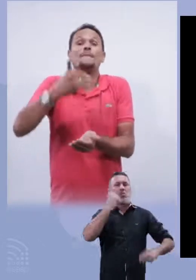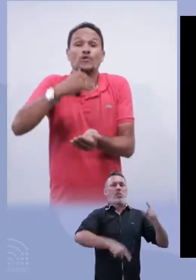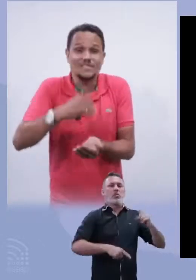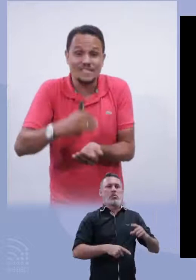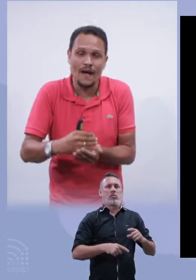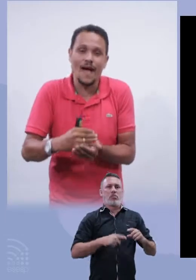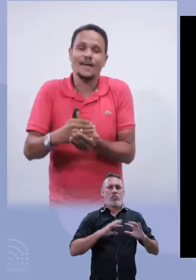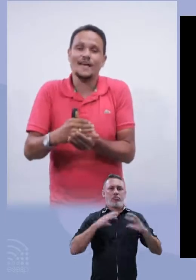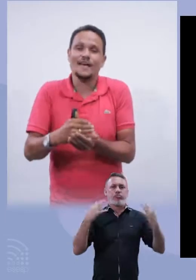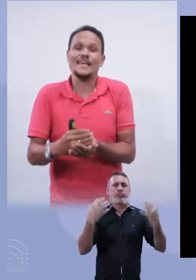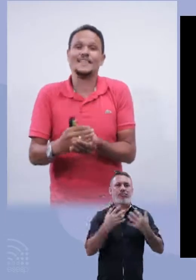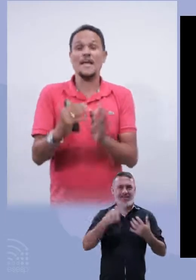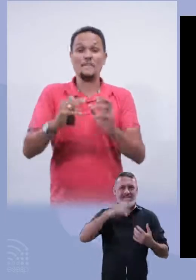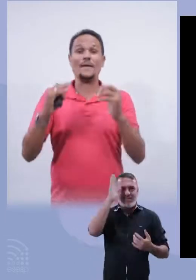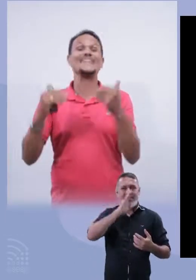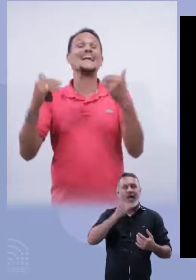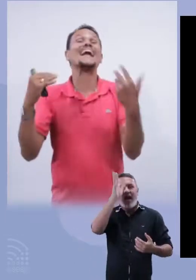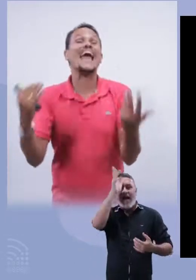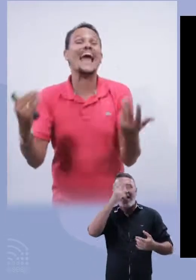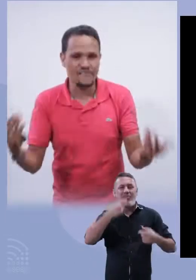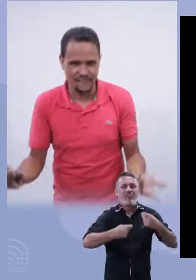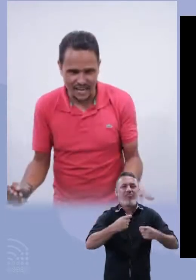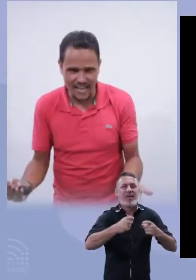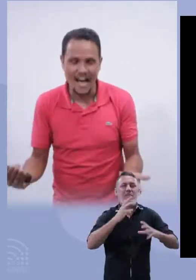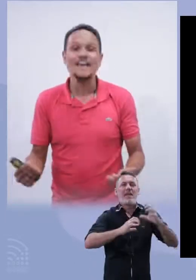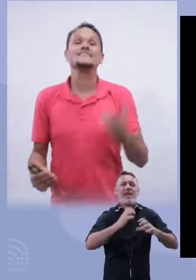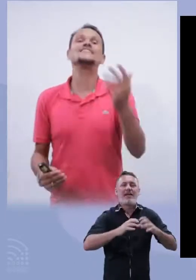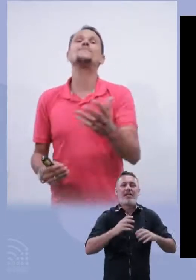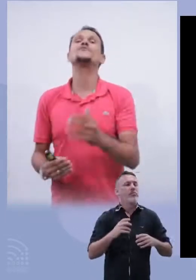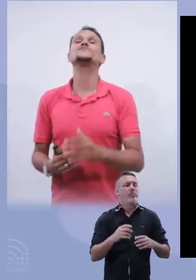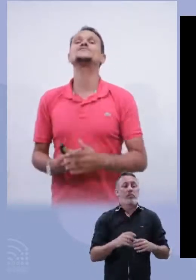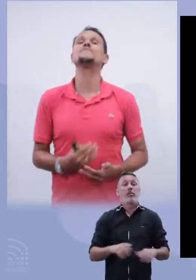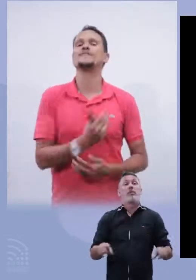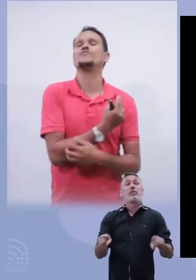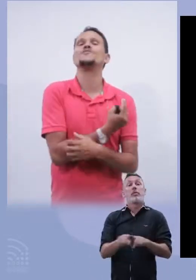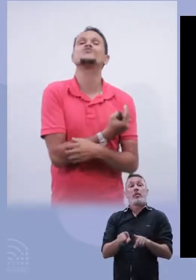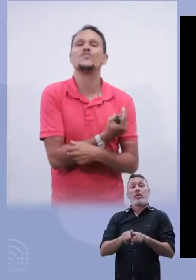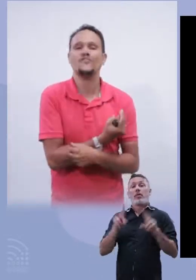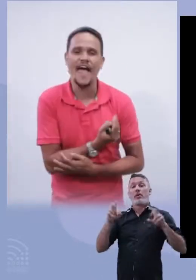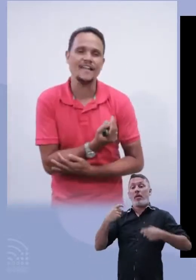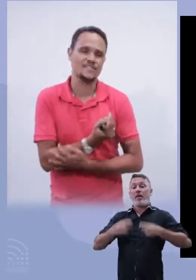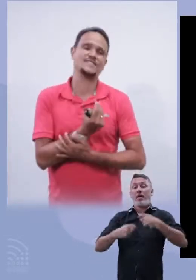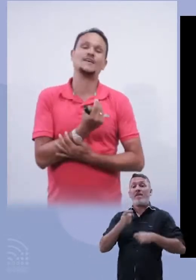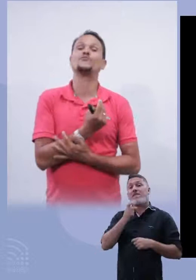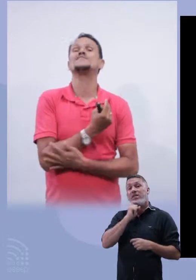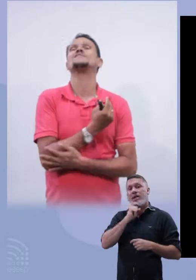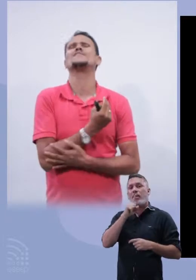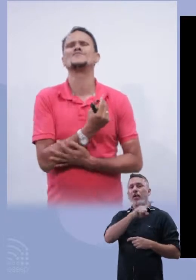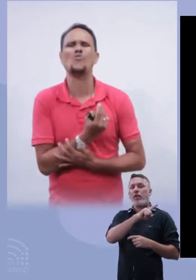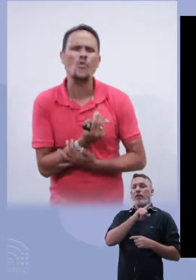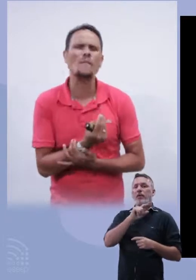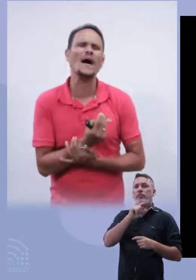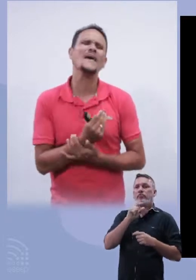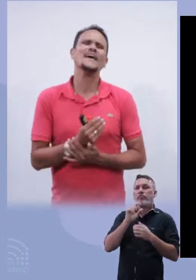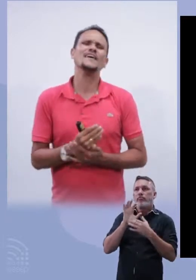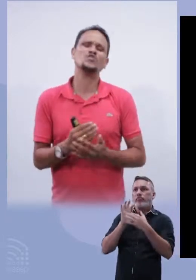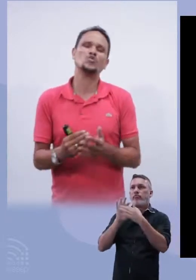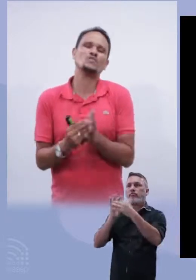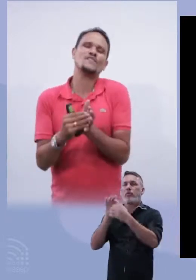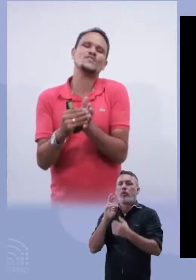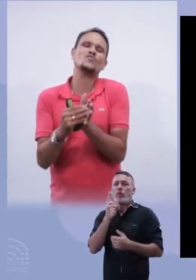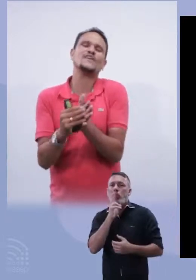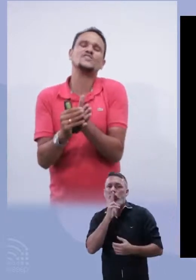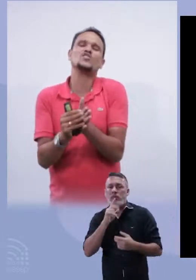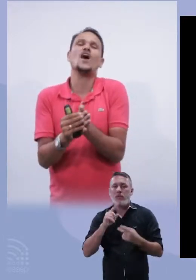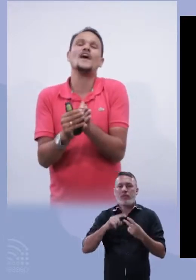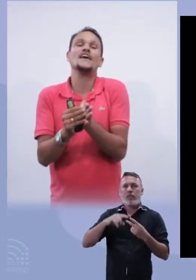se aproximar, né, em plena Guerra Fria, se aproxima da União Soviética, se aproxima de Cuba. Isso